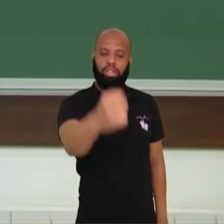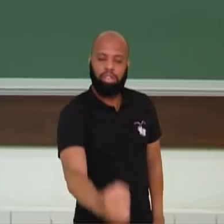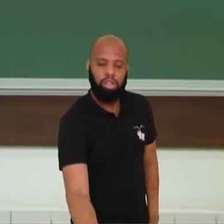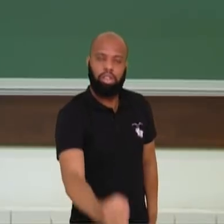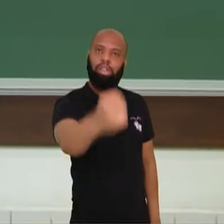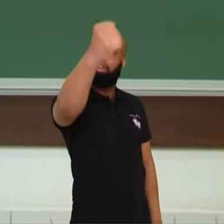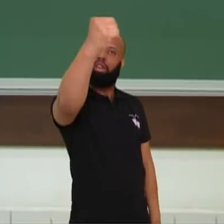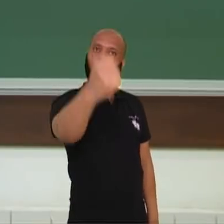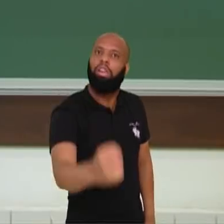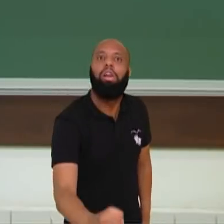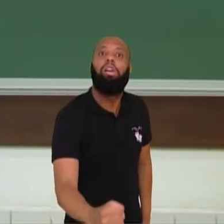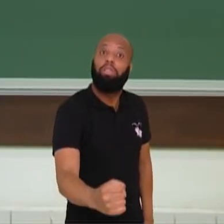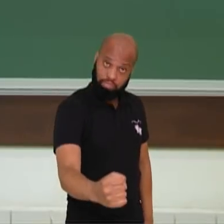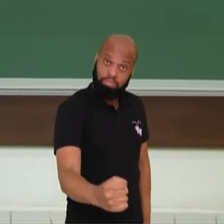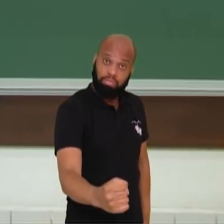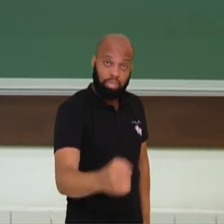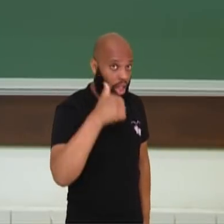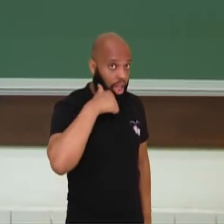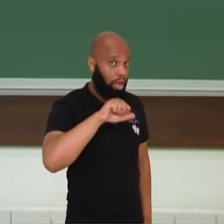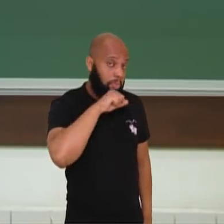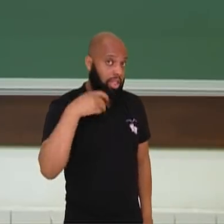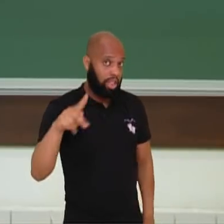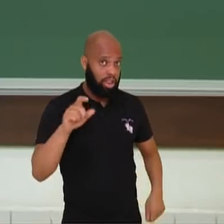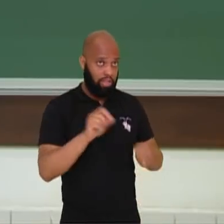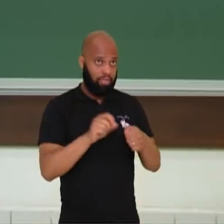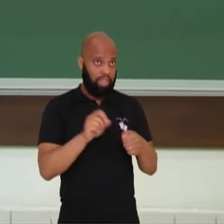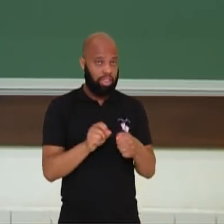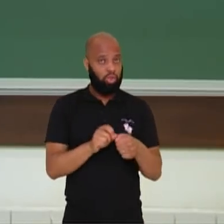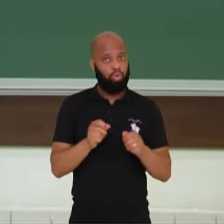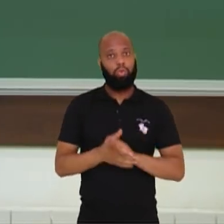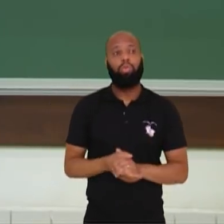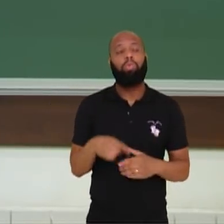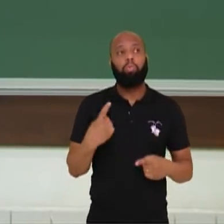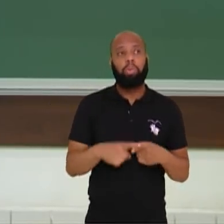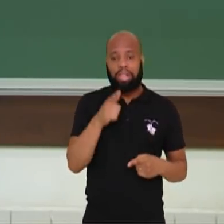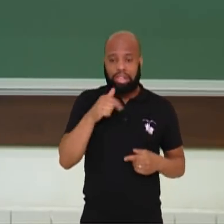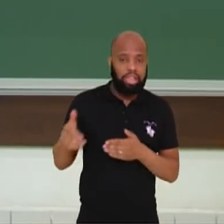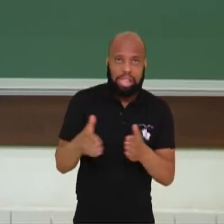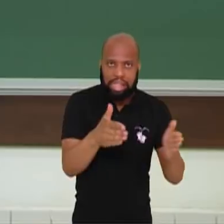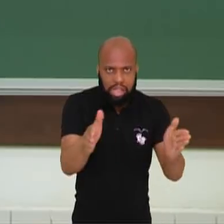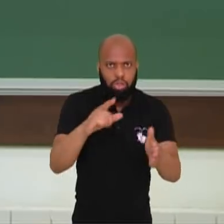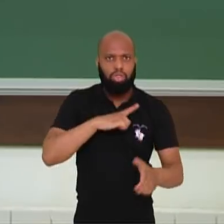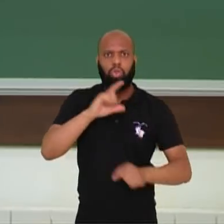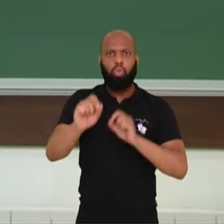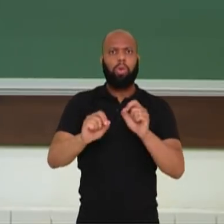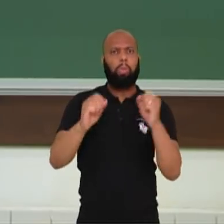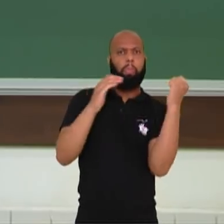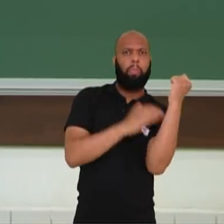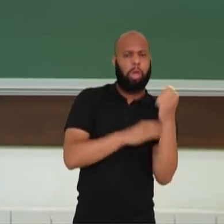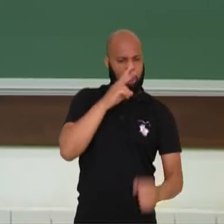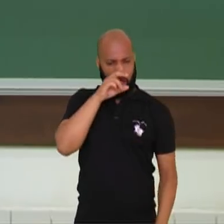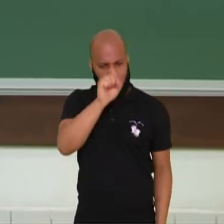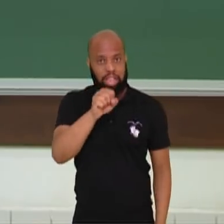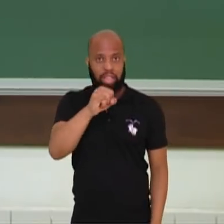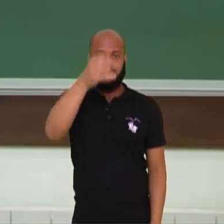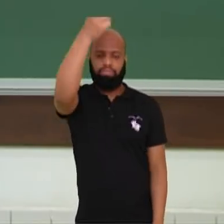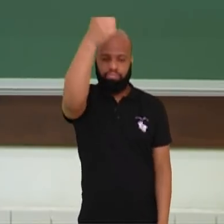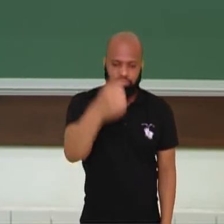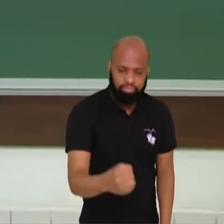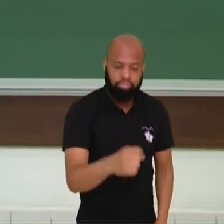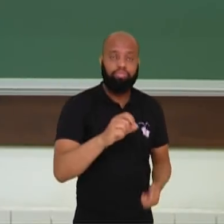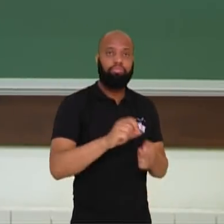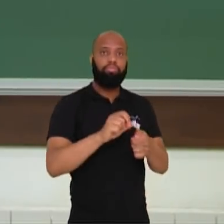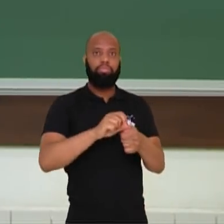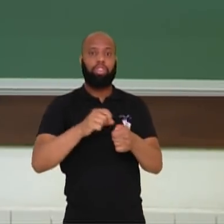inferiores do Hades, no Tártaro. O rio Estige tinha o poder de quem mergulhasse nas suas águas se transformar em